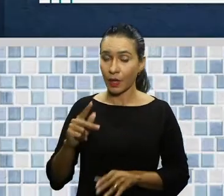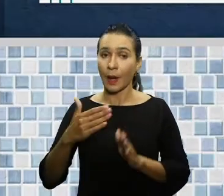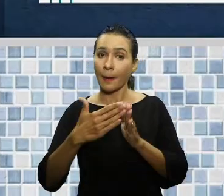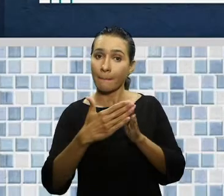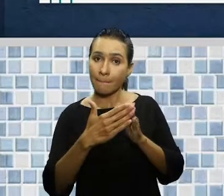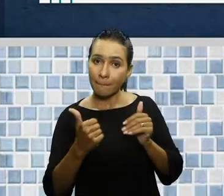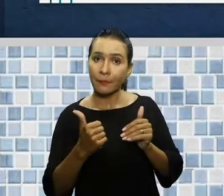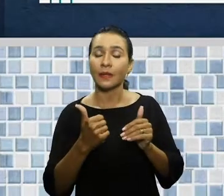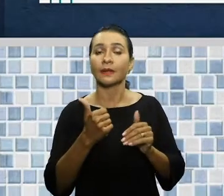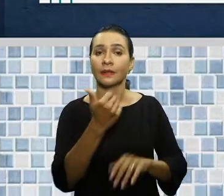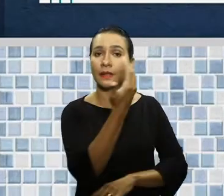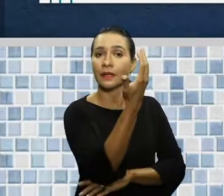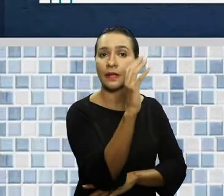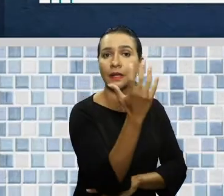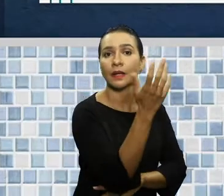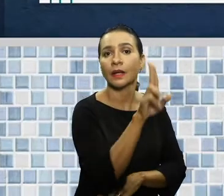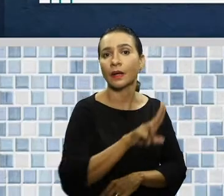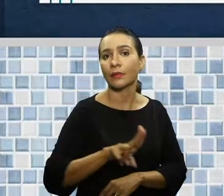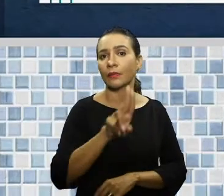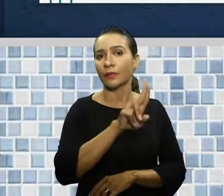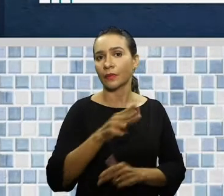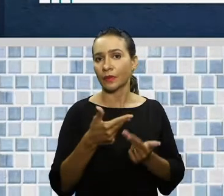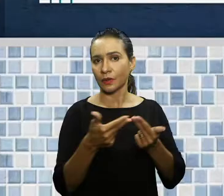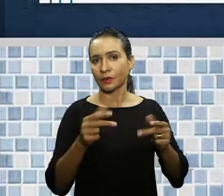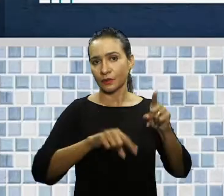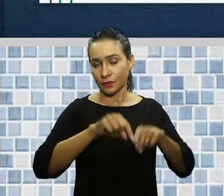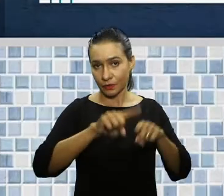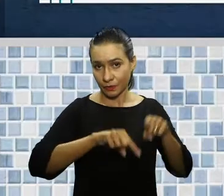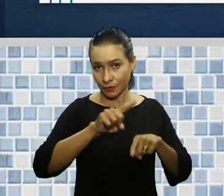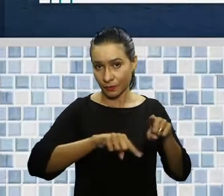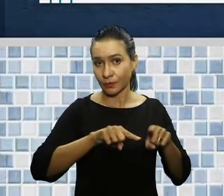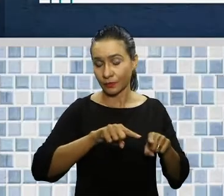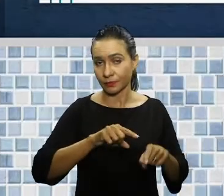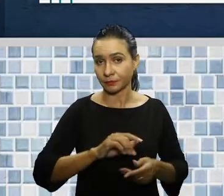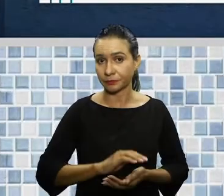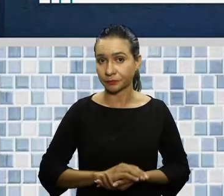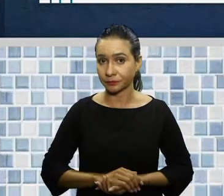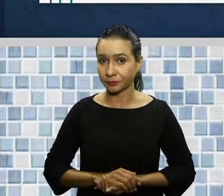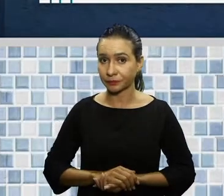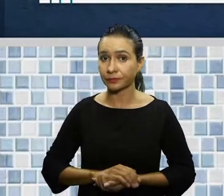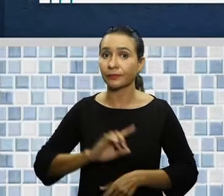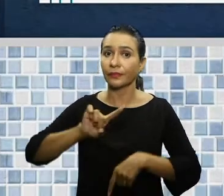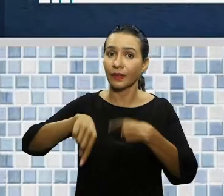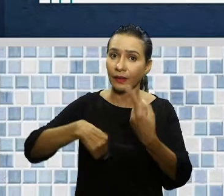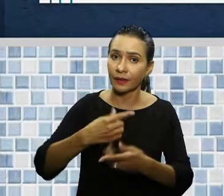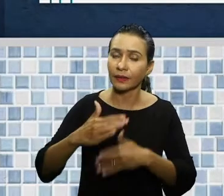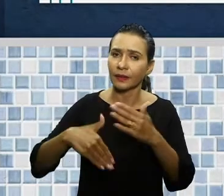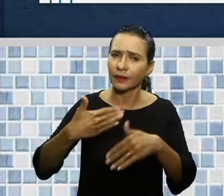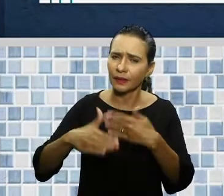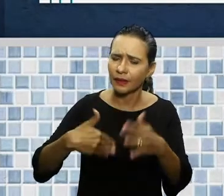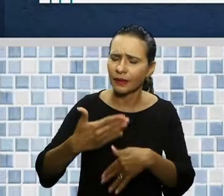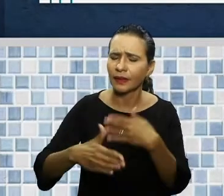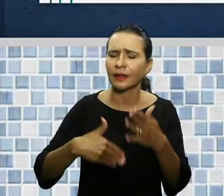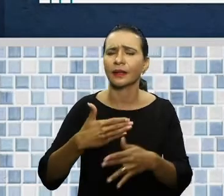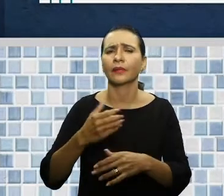permissões para fazer uso daqueles recursos que estavam ali presentes. Então, passados anos,